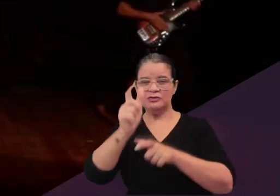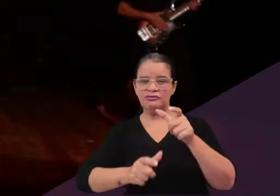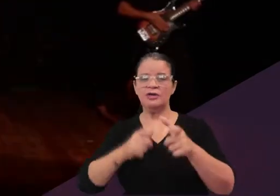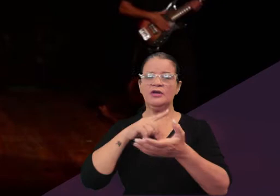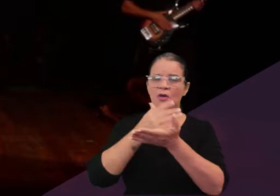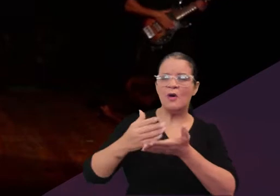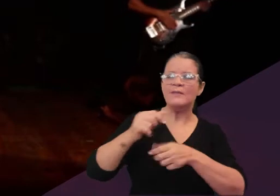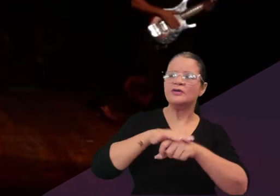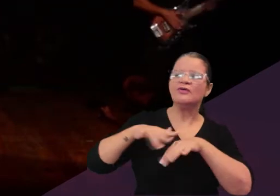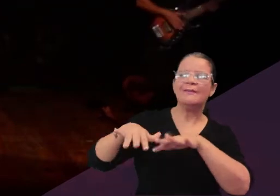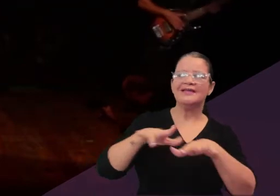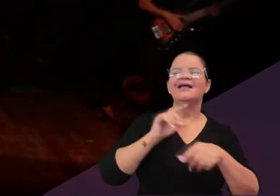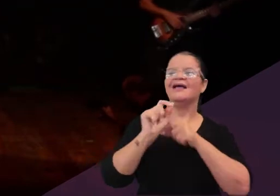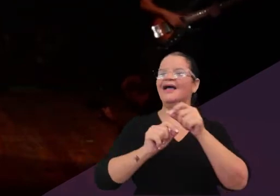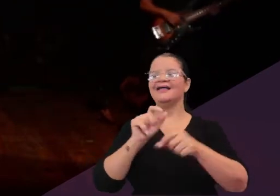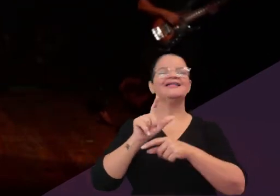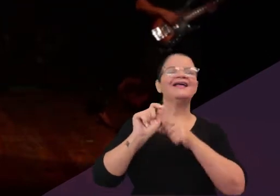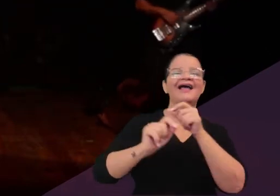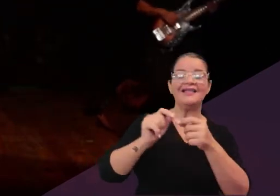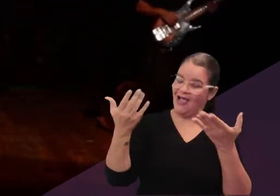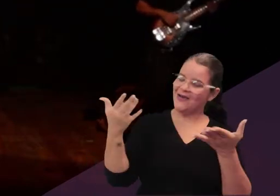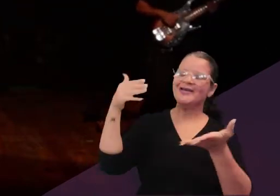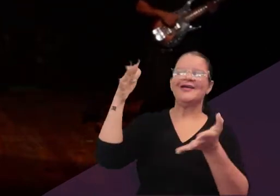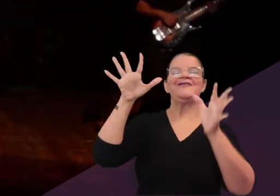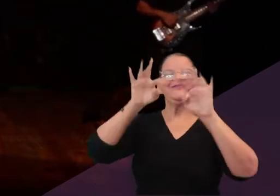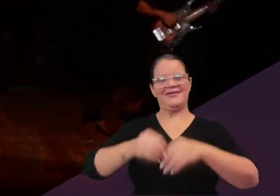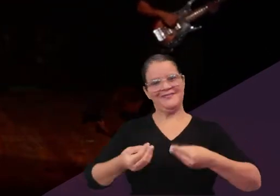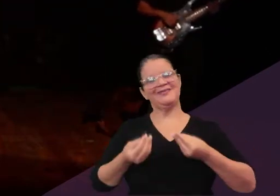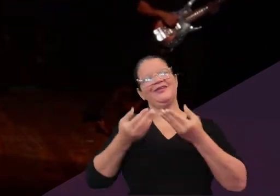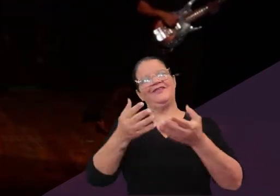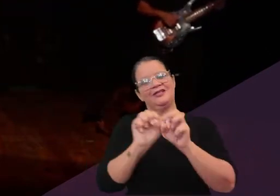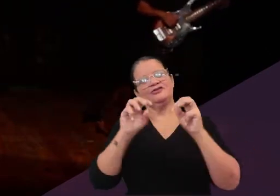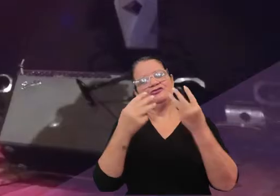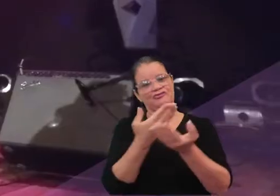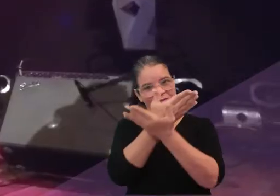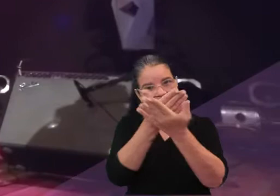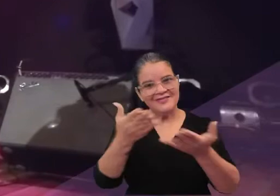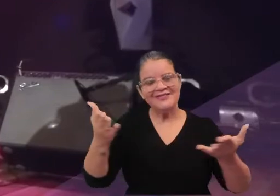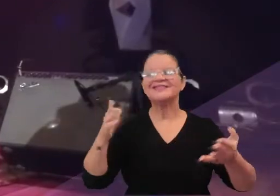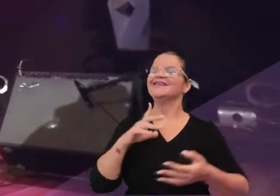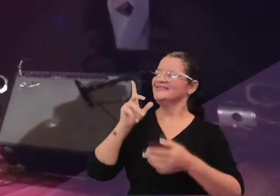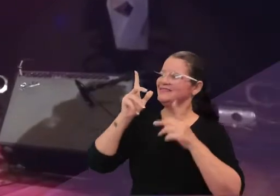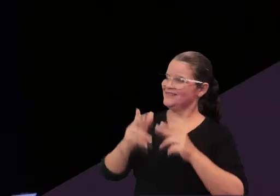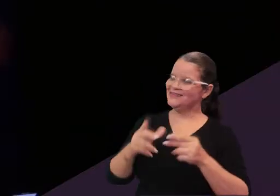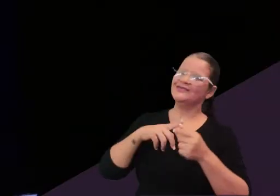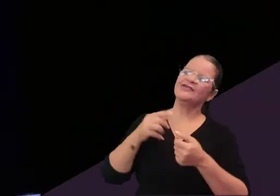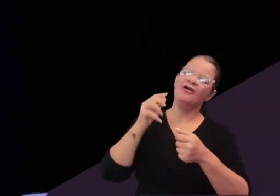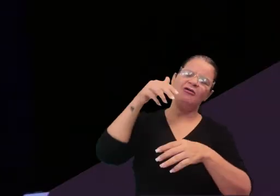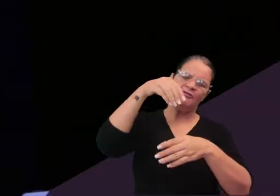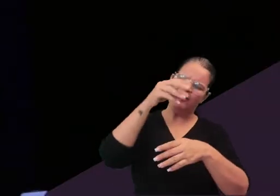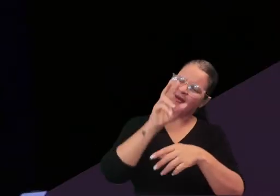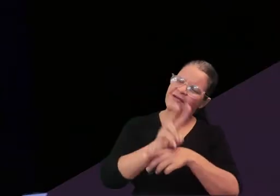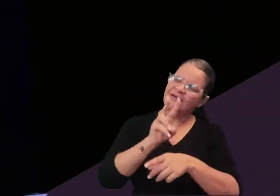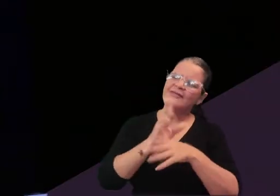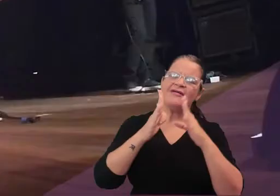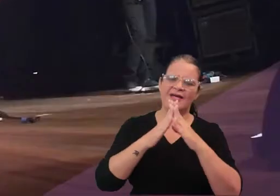momento eu acho que é tão importante, até porque muita gente tem pedido desde que começou a pandemia. Cadê a live da Lua Marden? E agora, finalmente, a gente está oferecendo o show, o nosso